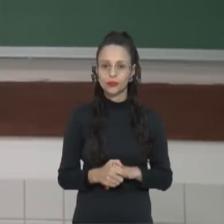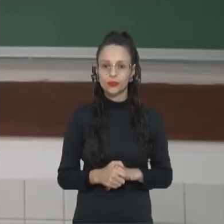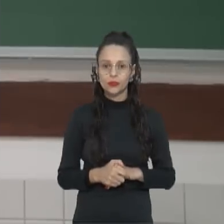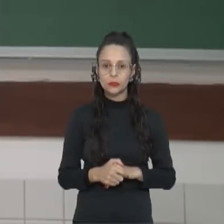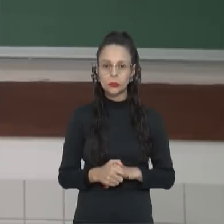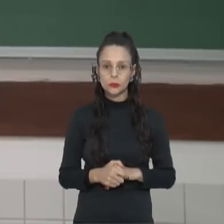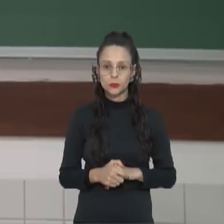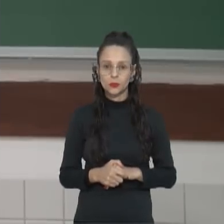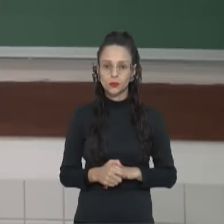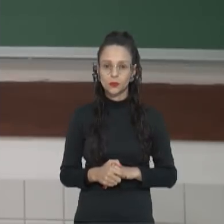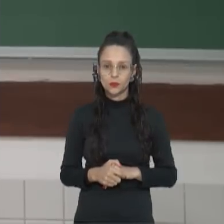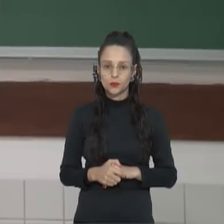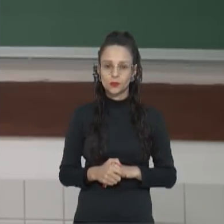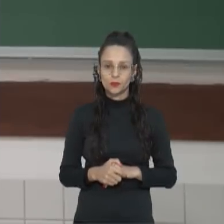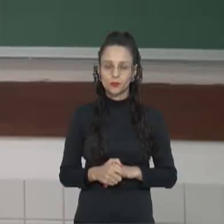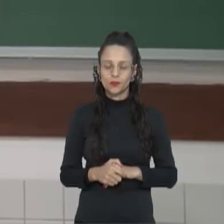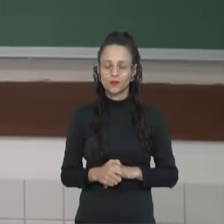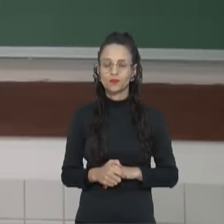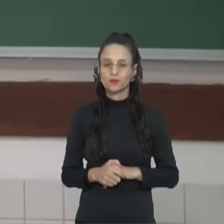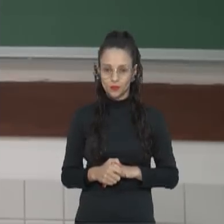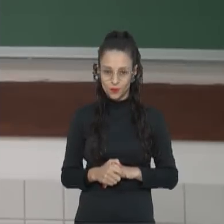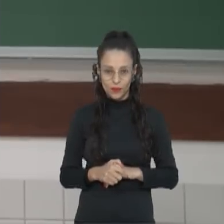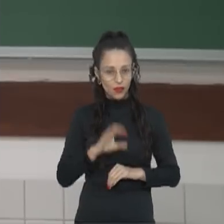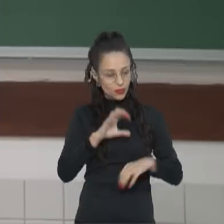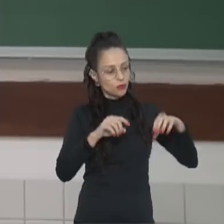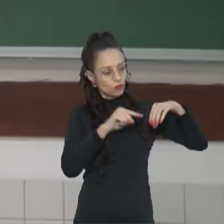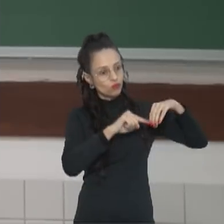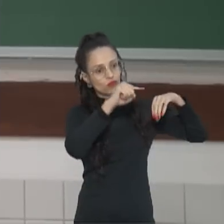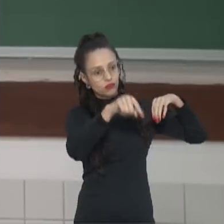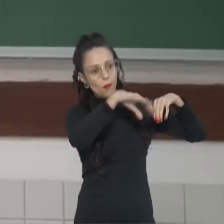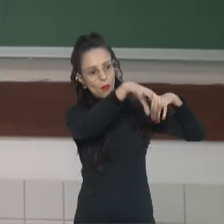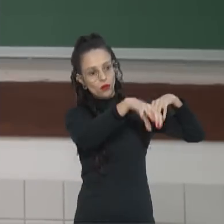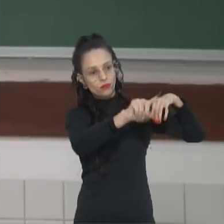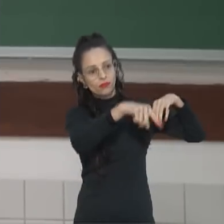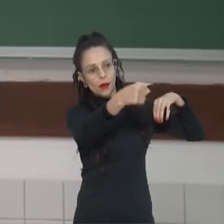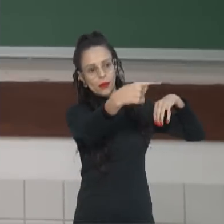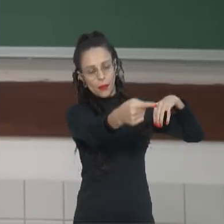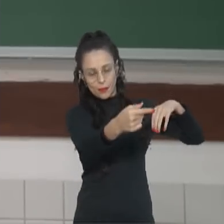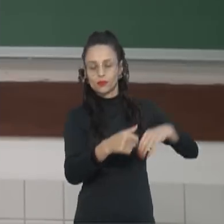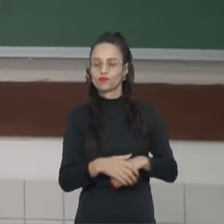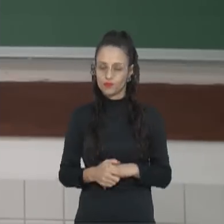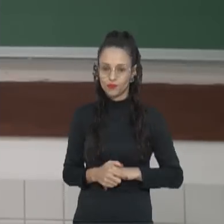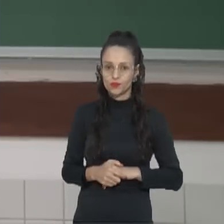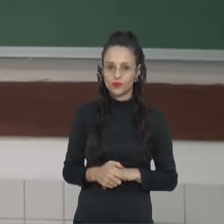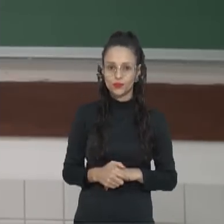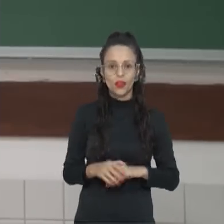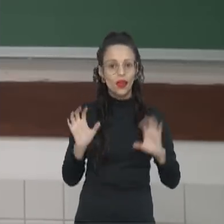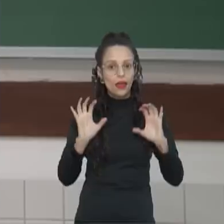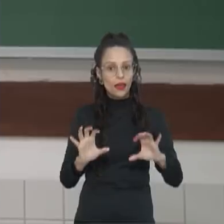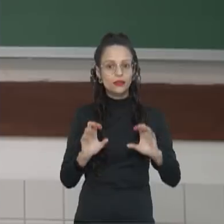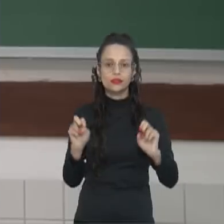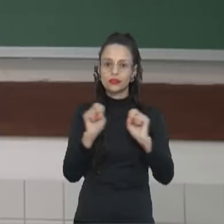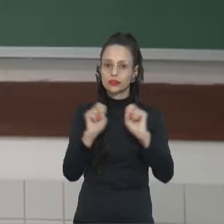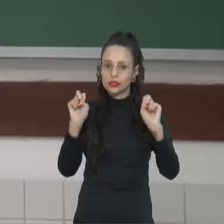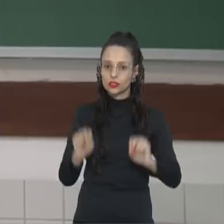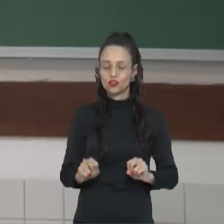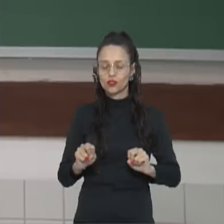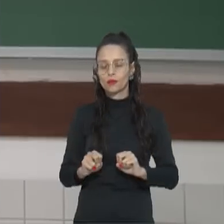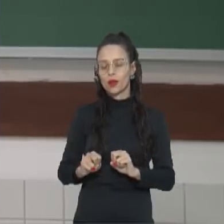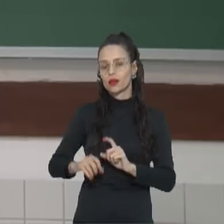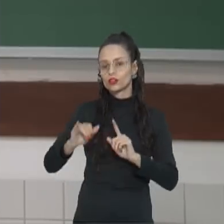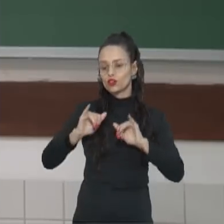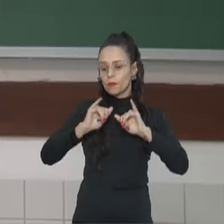a mula. Vamos para o próximo tambo. Tem um outro chasques esperando, ou vou descansar no outro. E era assim um sistema de